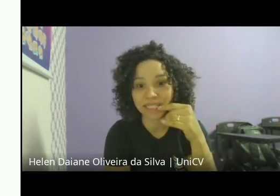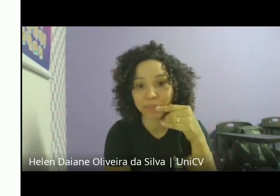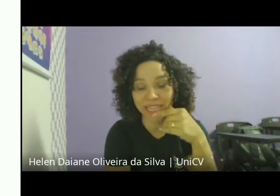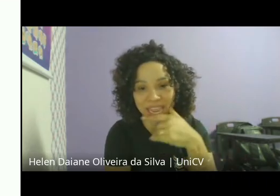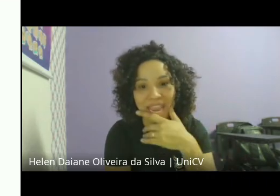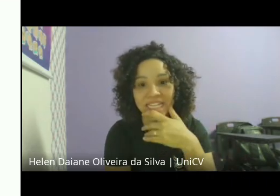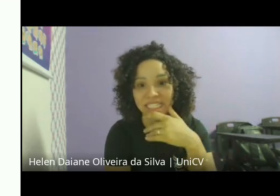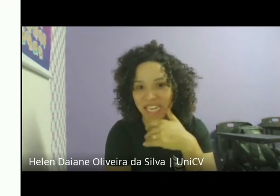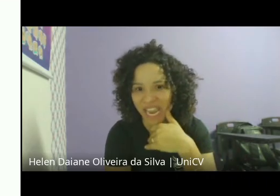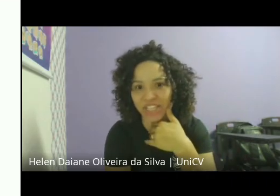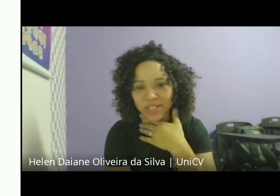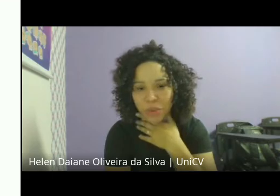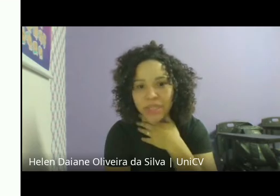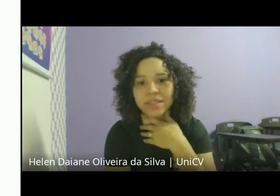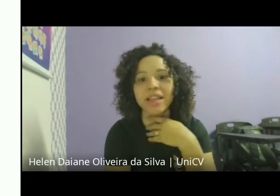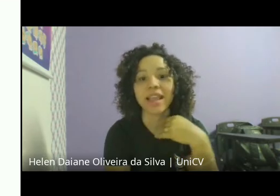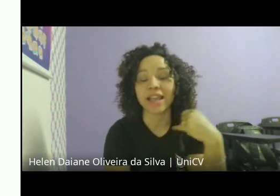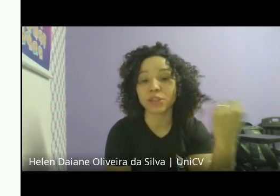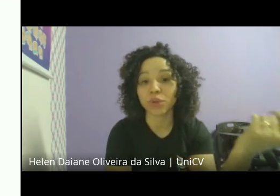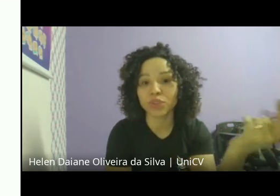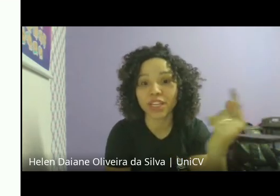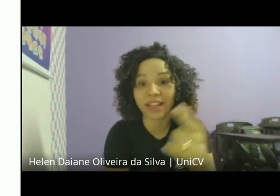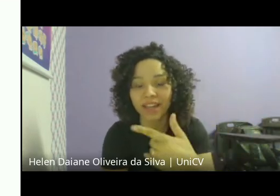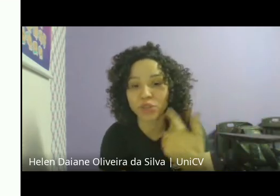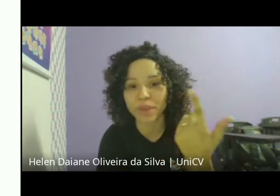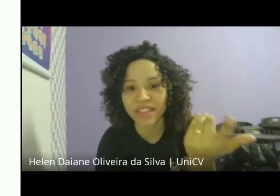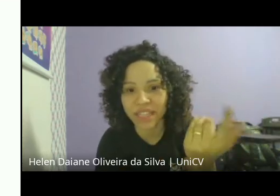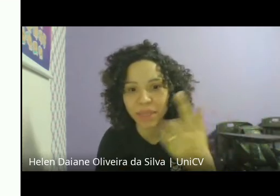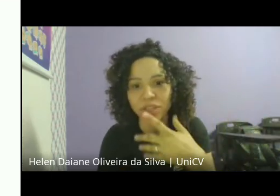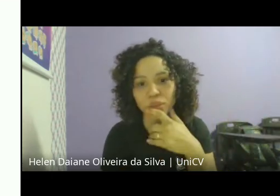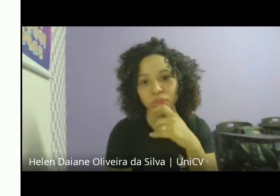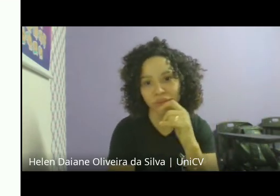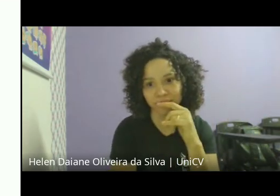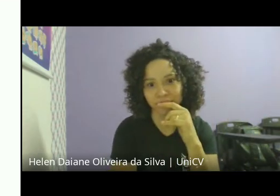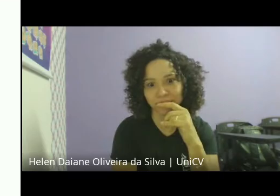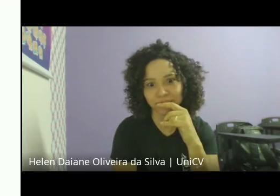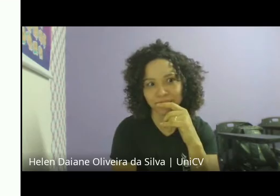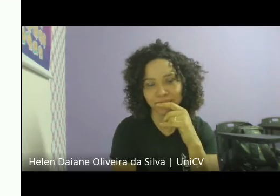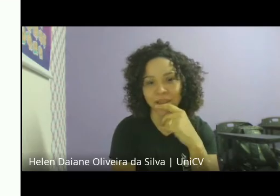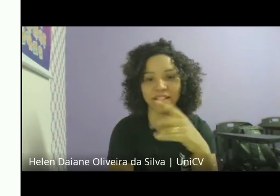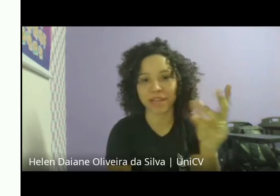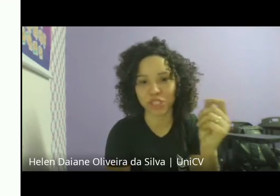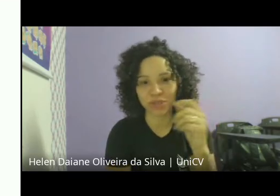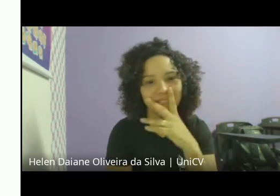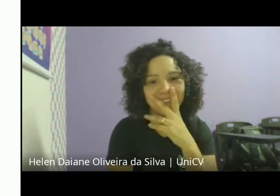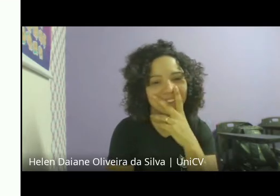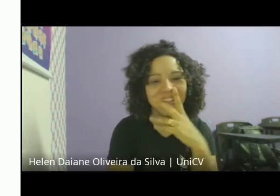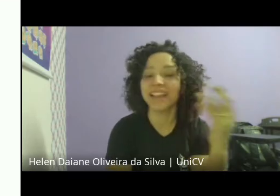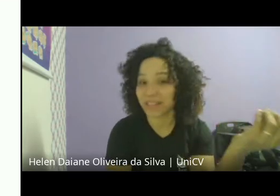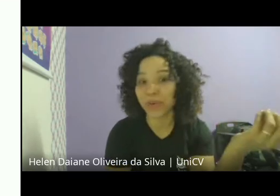com as crianças pequenas, creche, essas coisas, às vezes o aluno chega na creche e os pais nem sabem que ele é surdo. Já falei